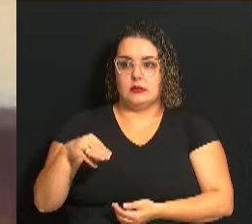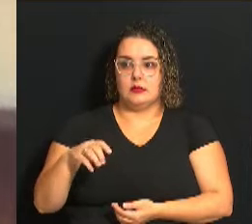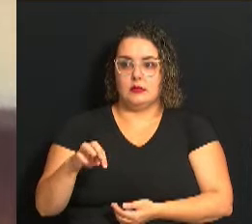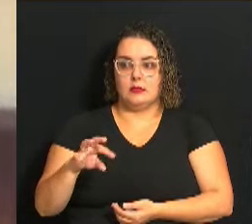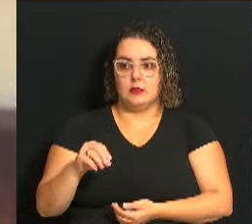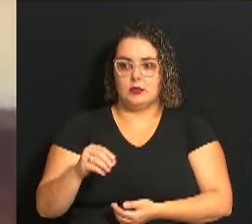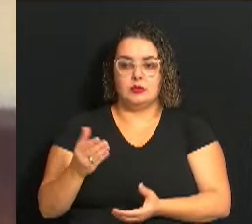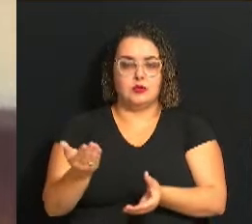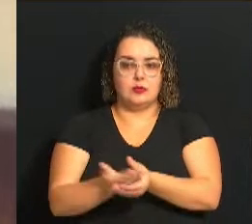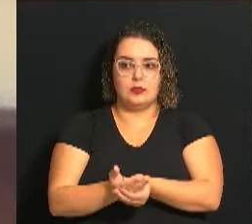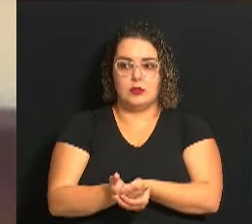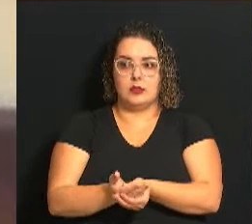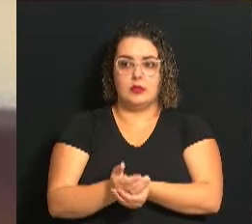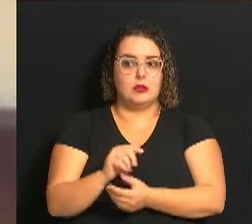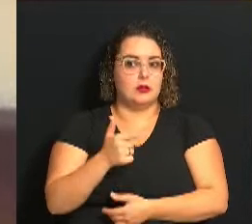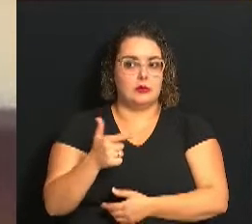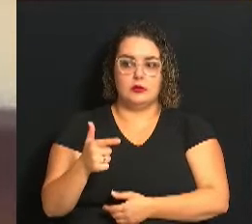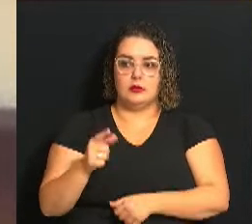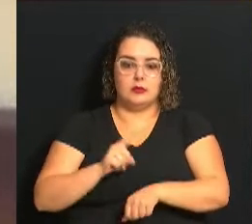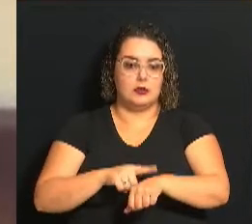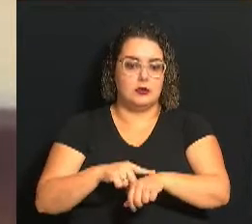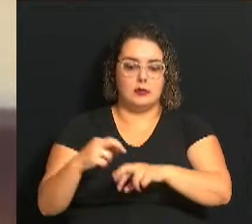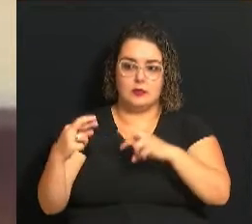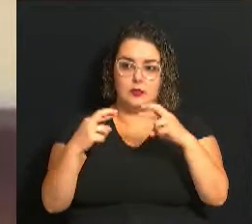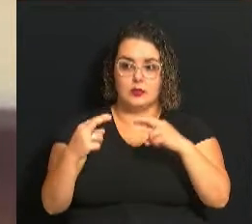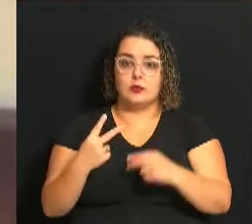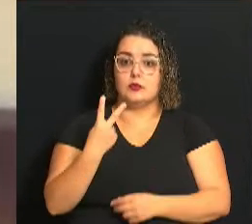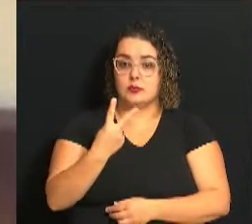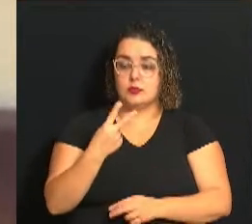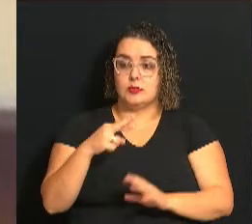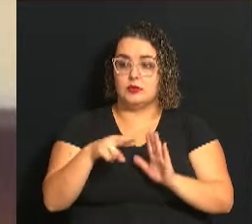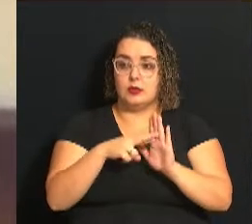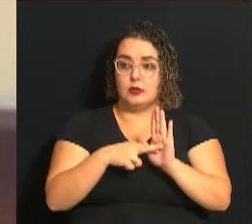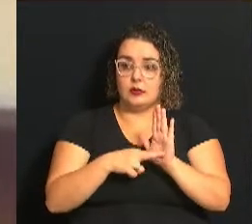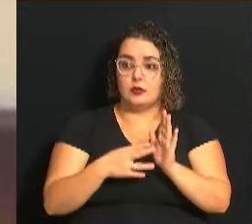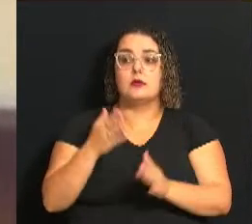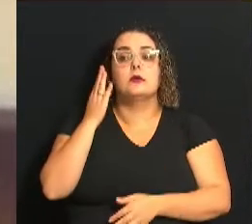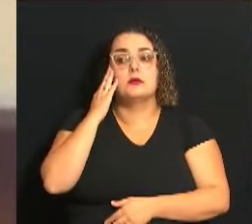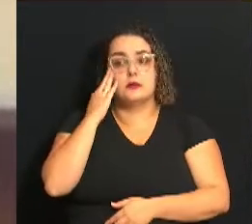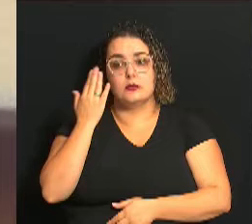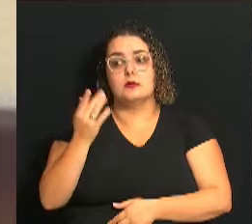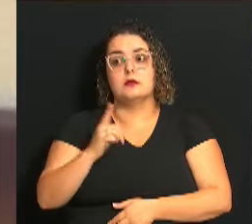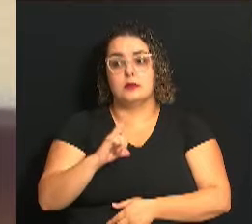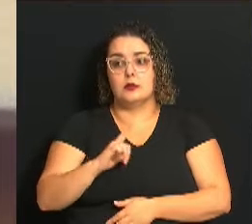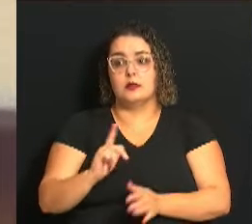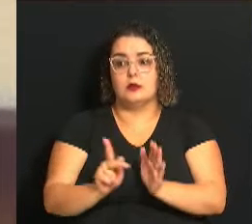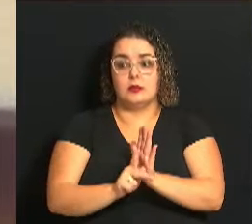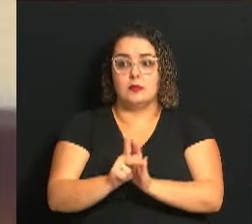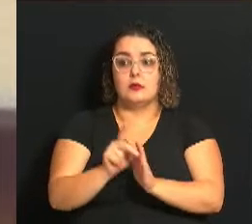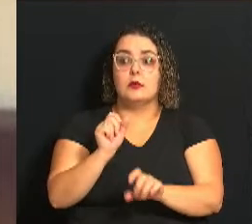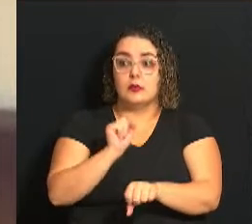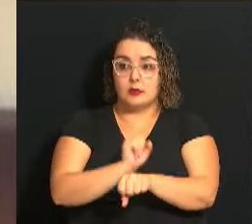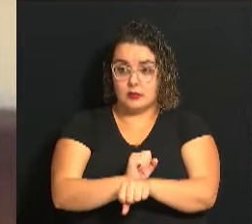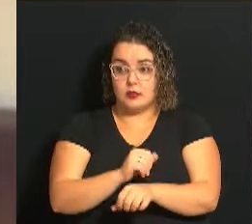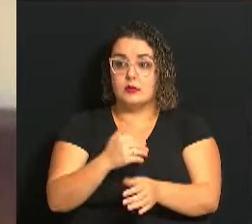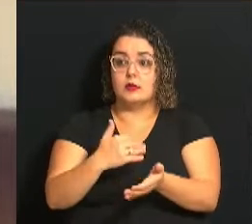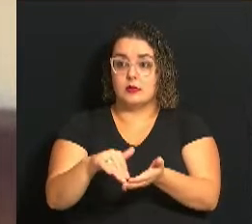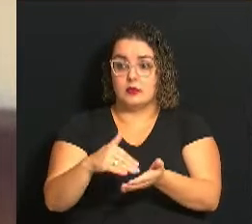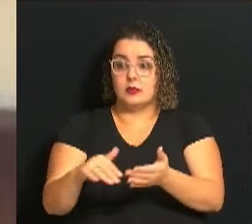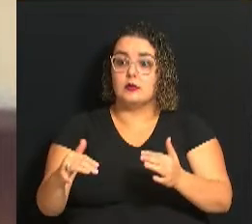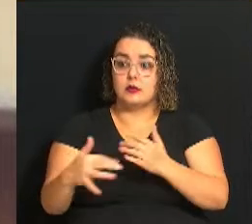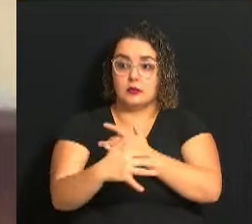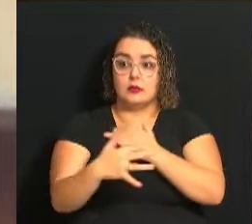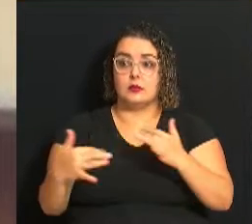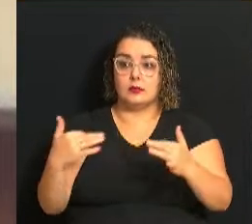houve tempo de análise, e os 2 são de regularização. A gente sabe que existem alguns projetos parados na Secretaria de Urbanismo, mas não